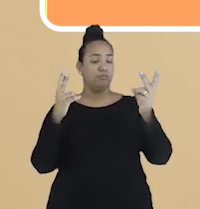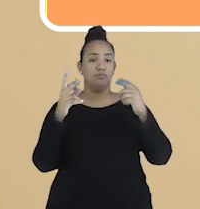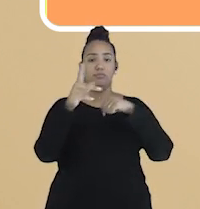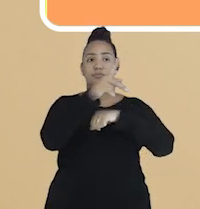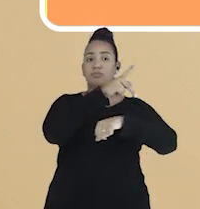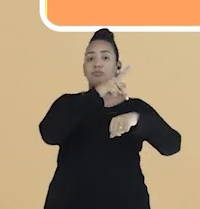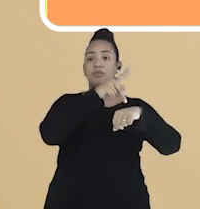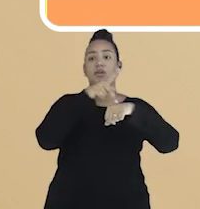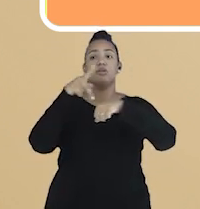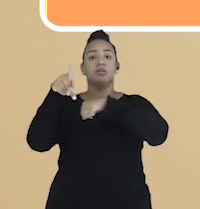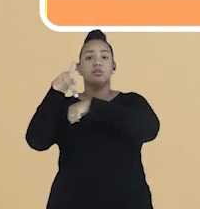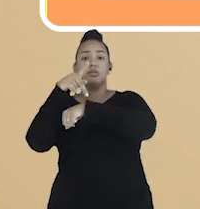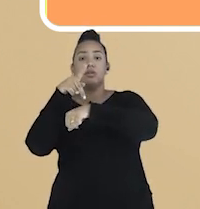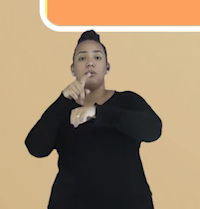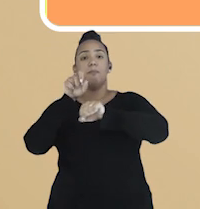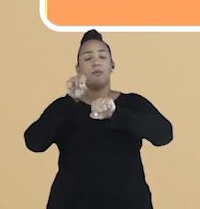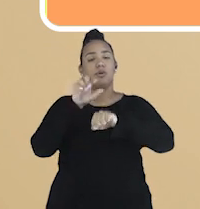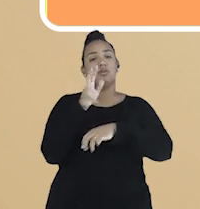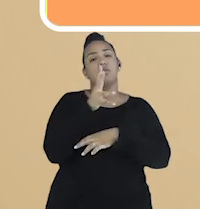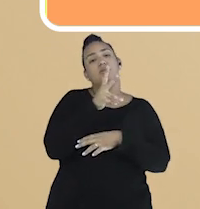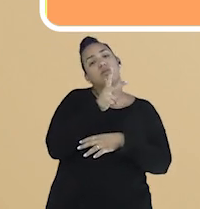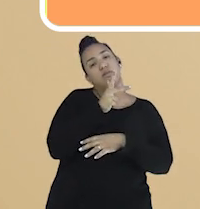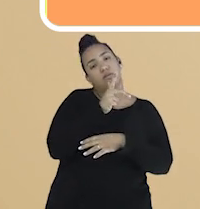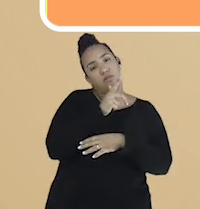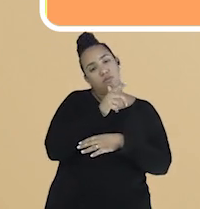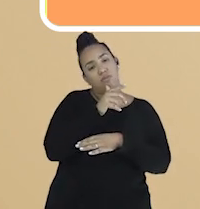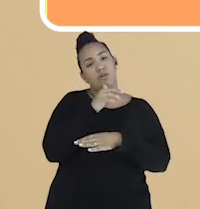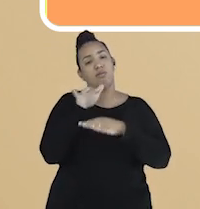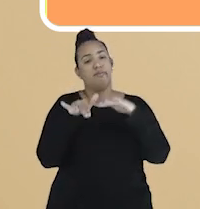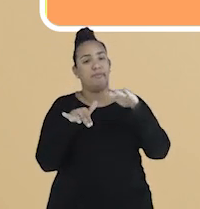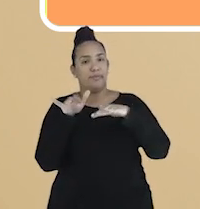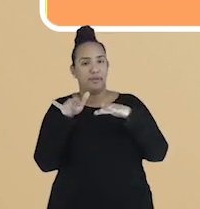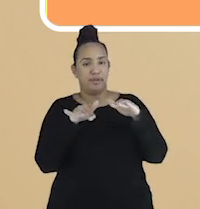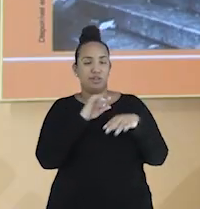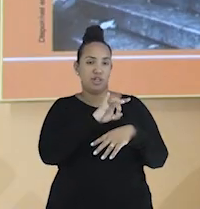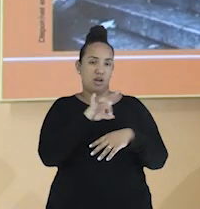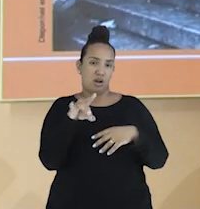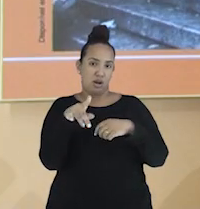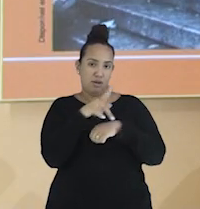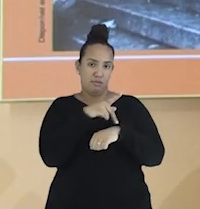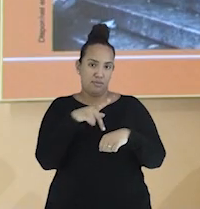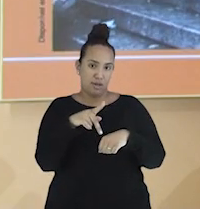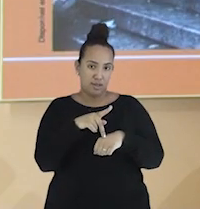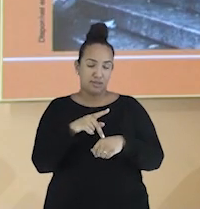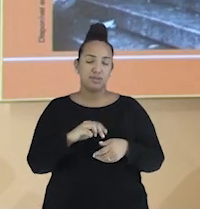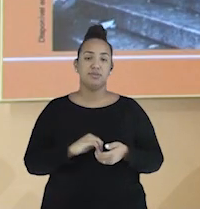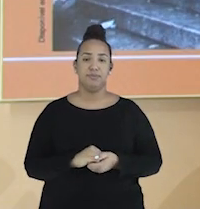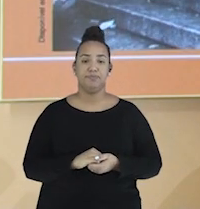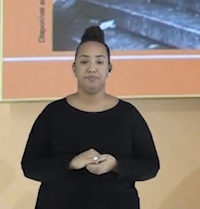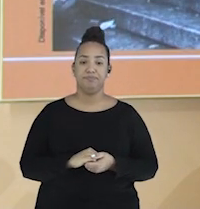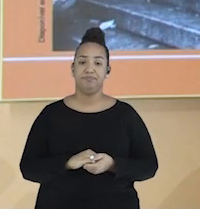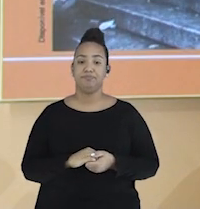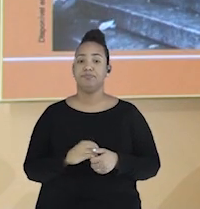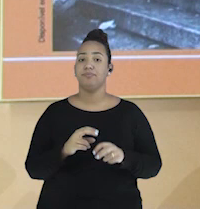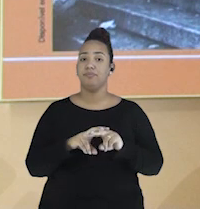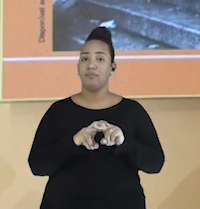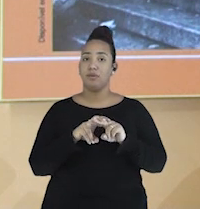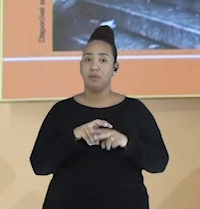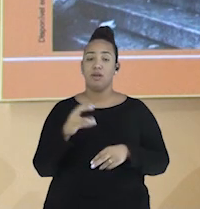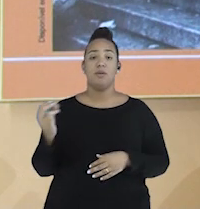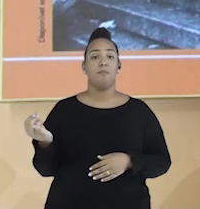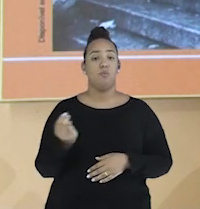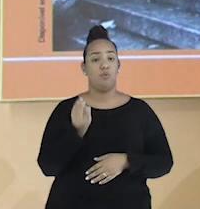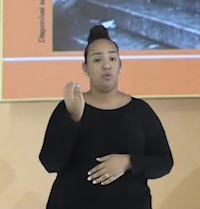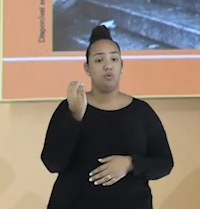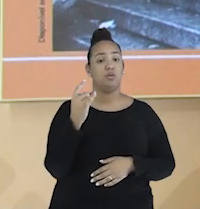algum país pode ter demorado mais para chegar em outro. Por isso, é tão importante que